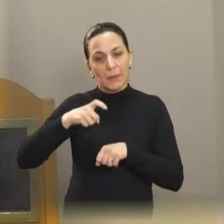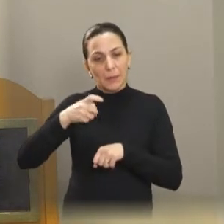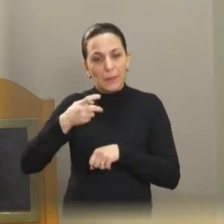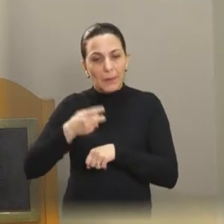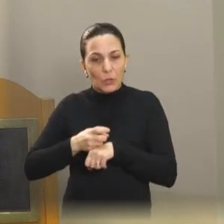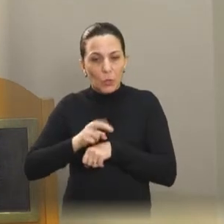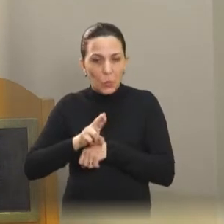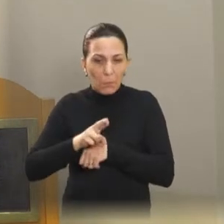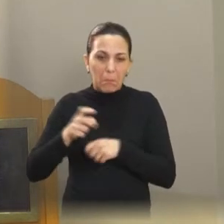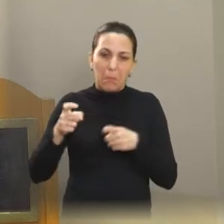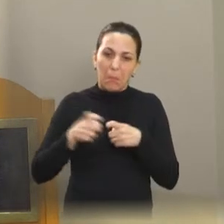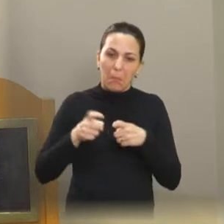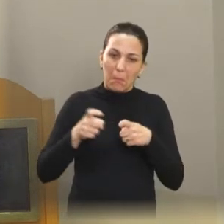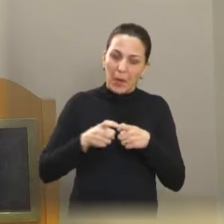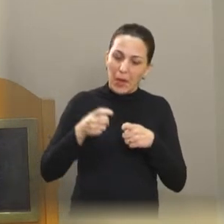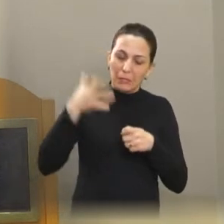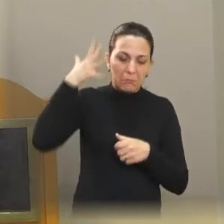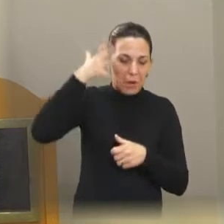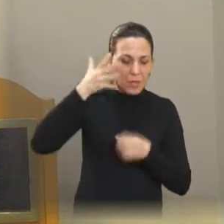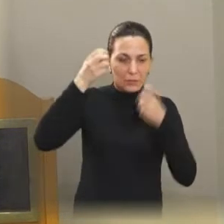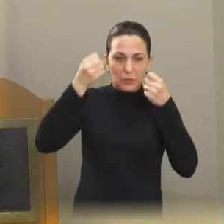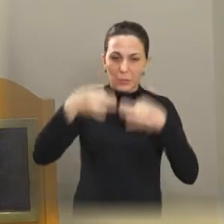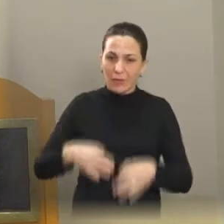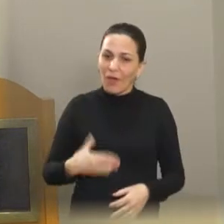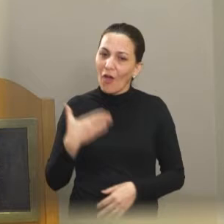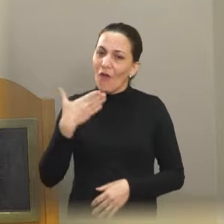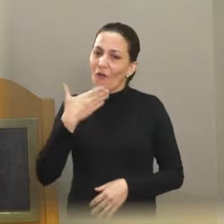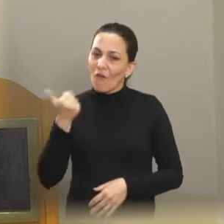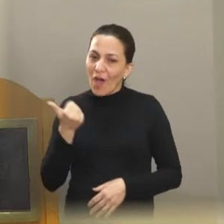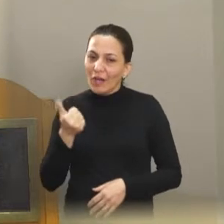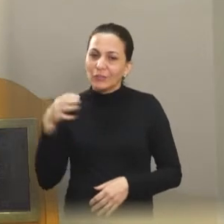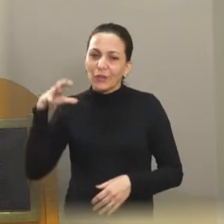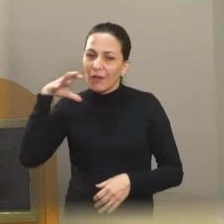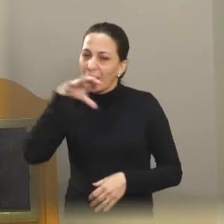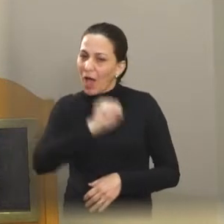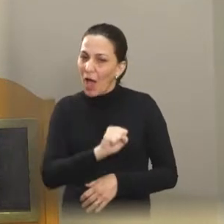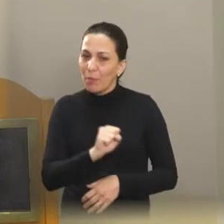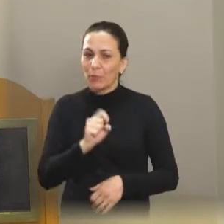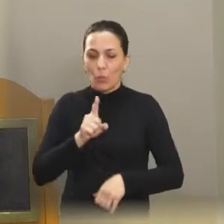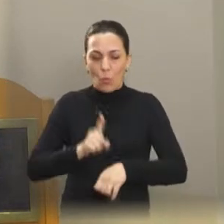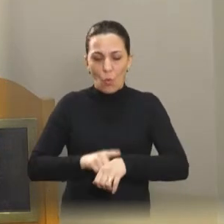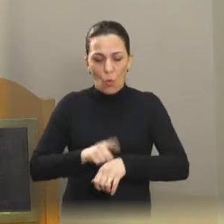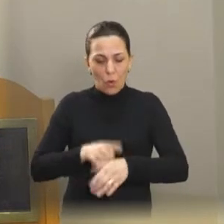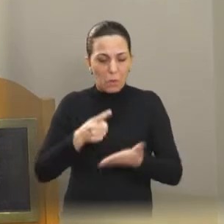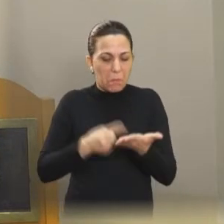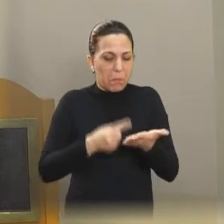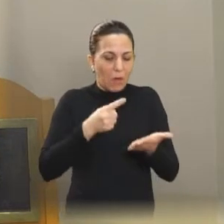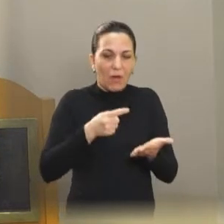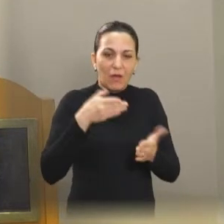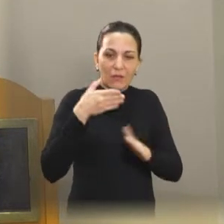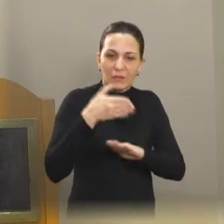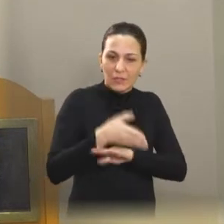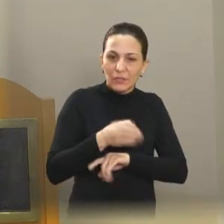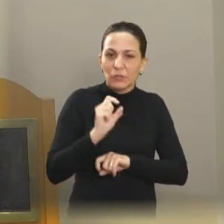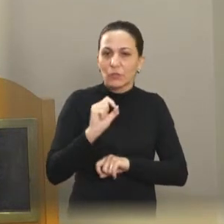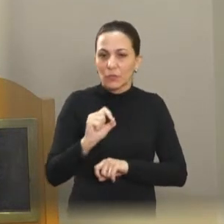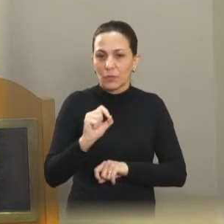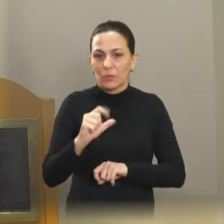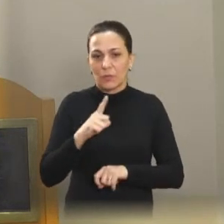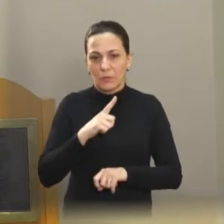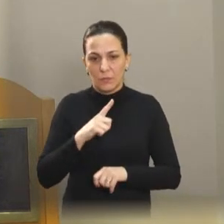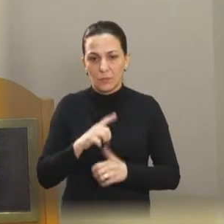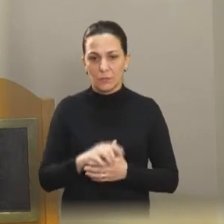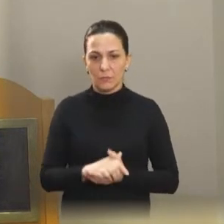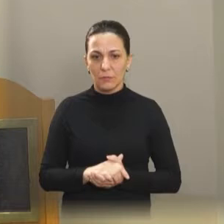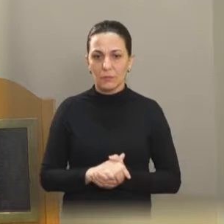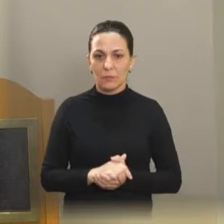já explicando é só ir a gente tão fácil do rapidinho para nós já tem os horários para lá na farmácia lá